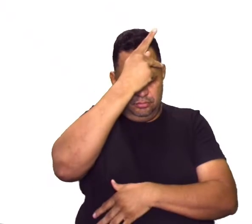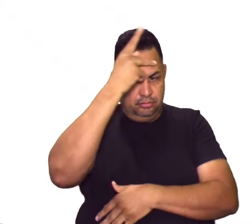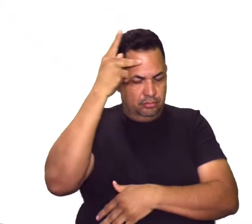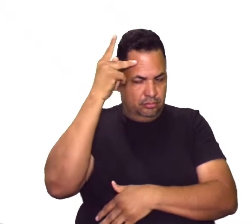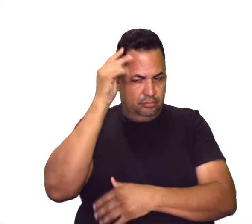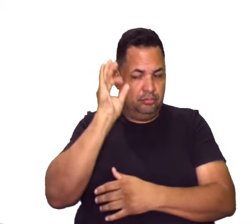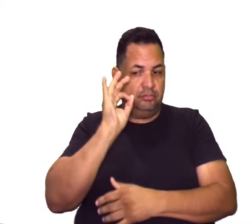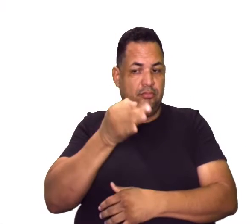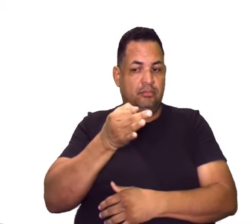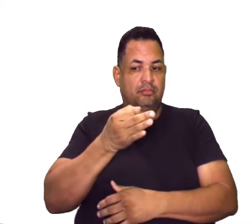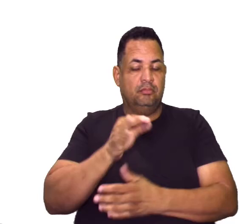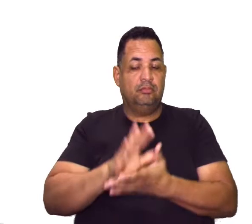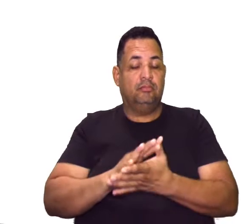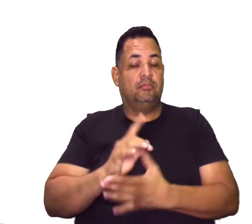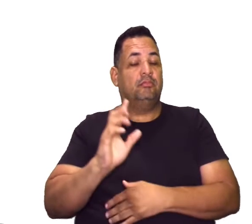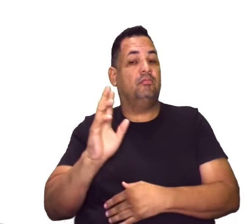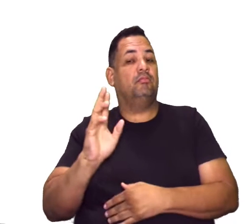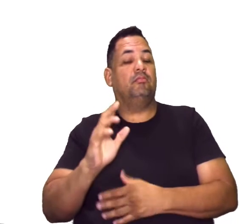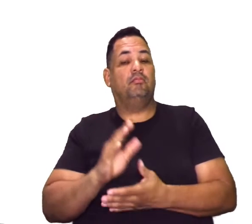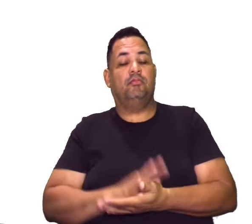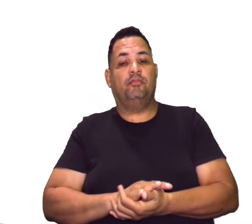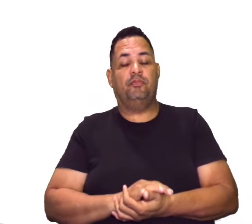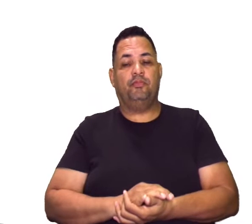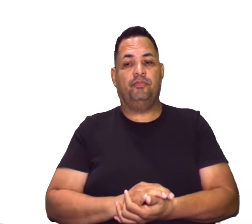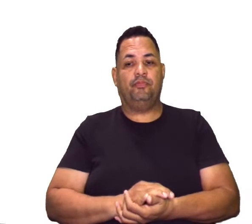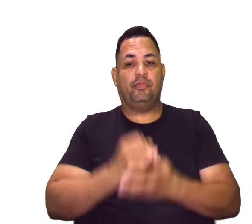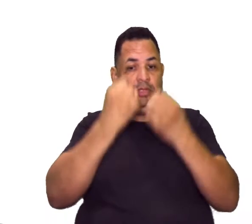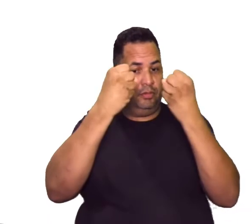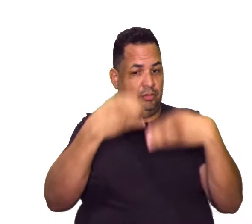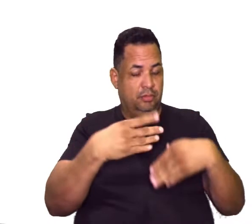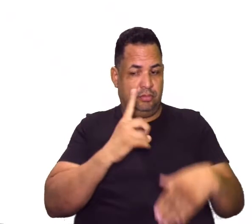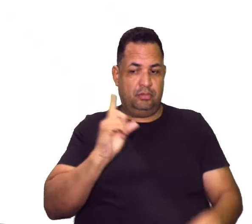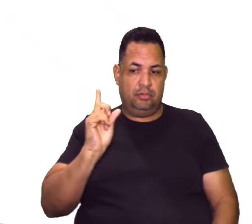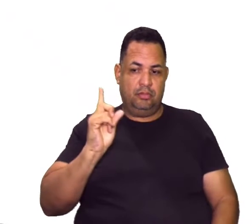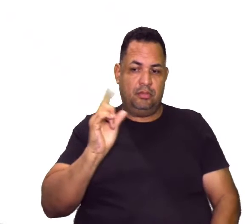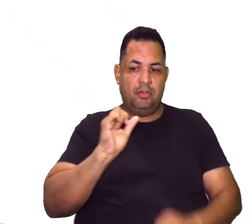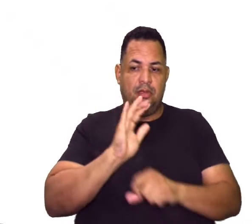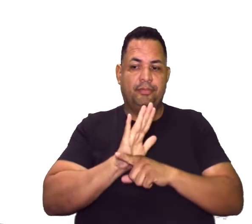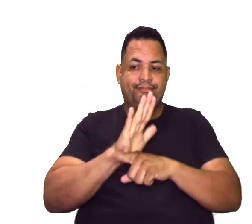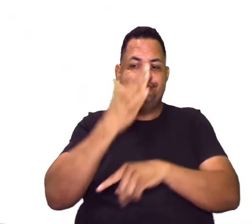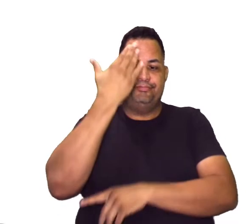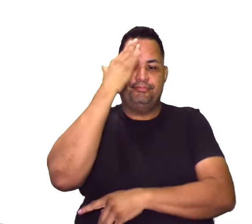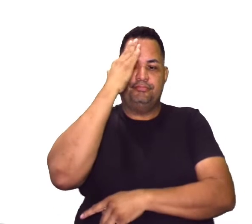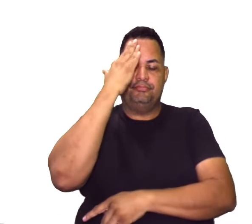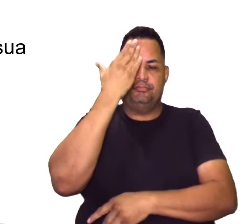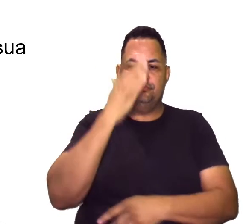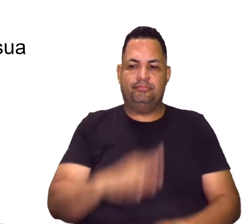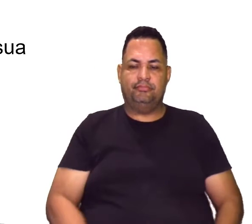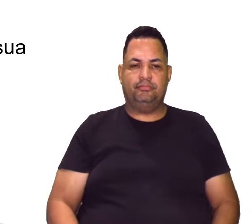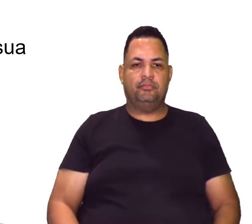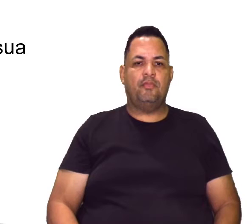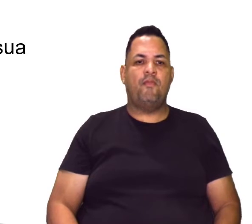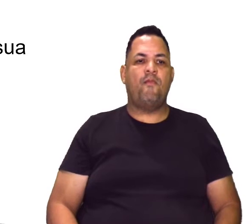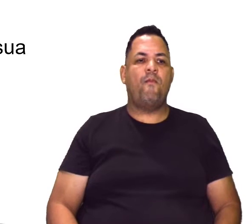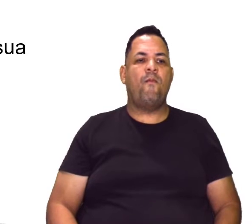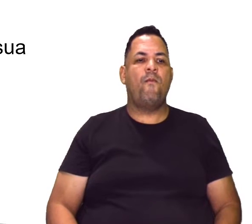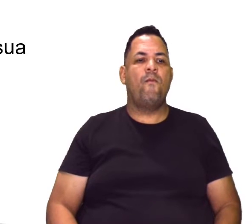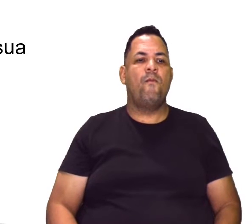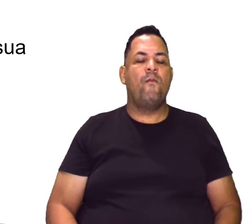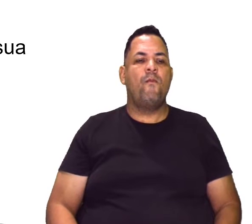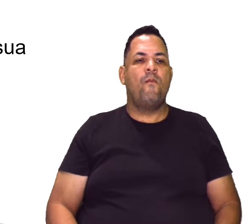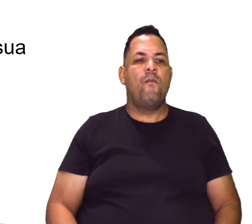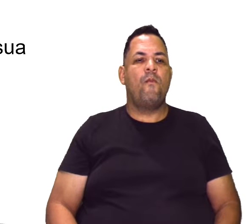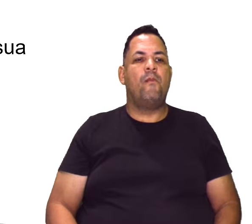E os que não acertaram, olha só o comentário para poder você ajudar a entender melhor. Aqui no comentário